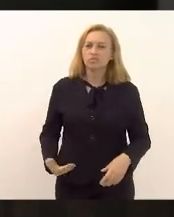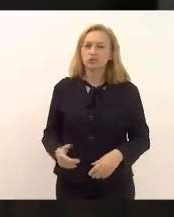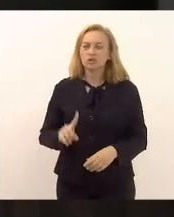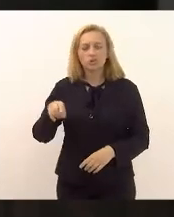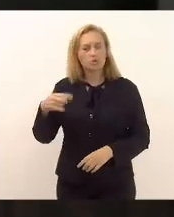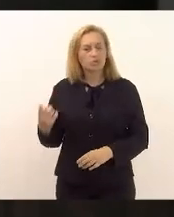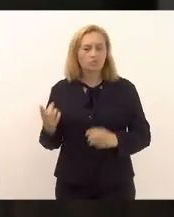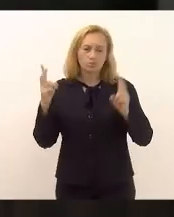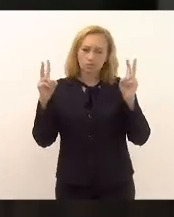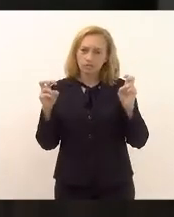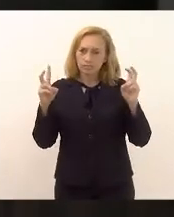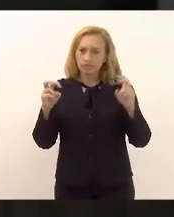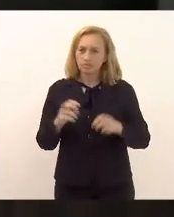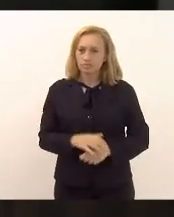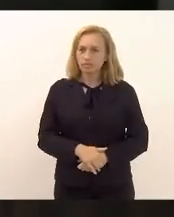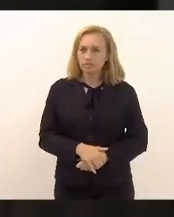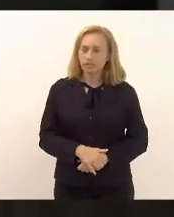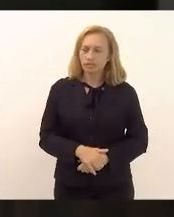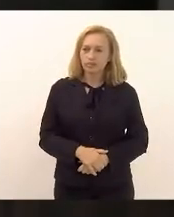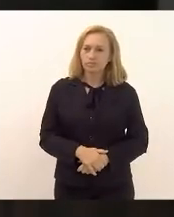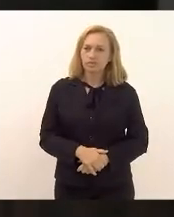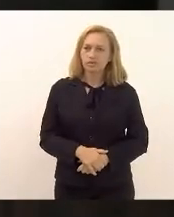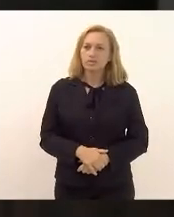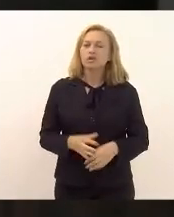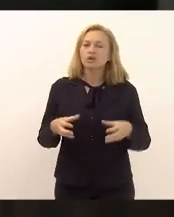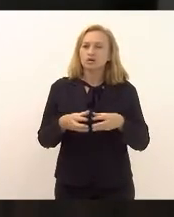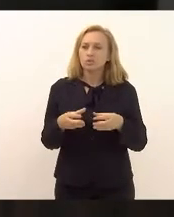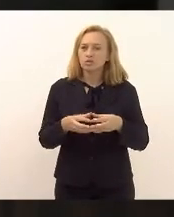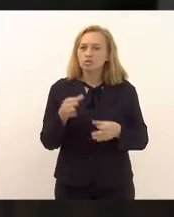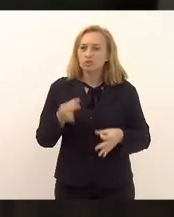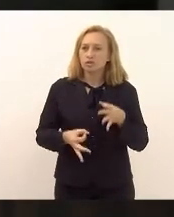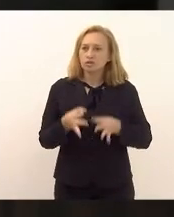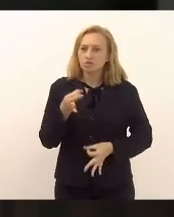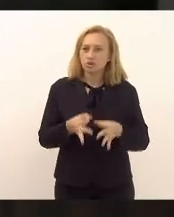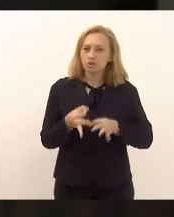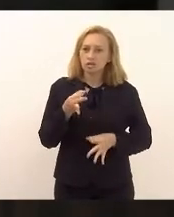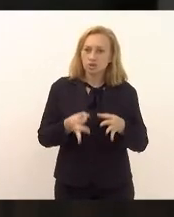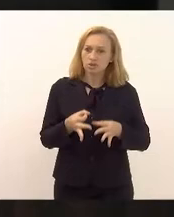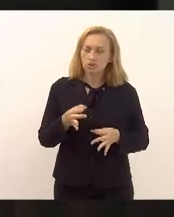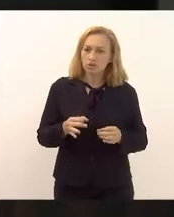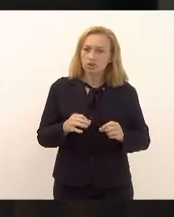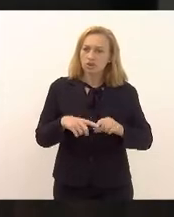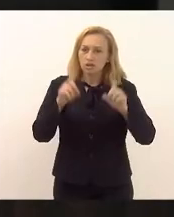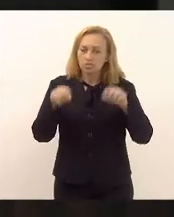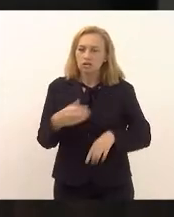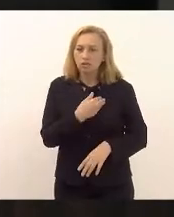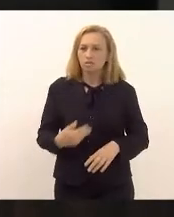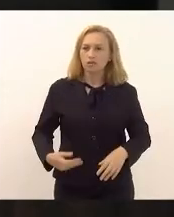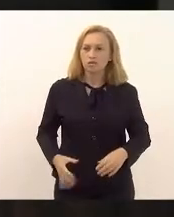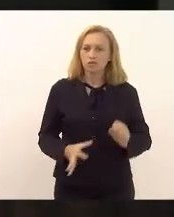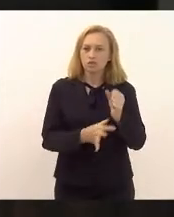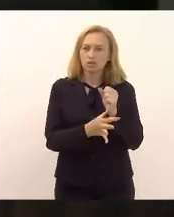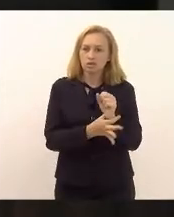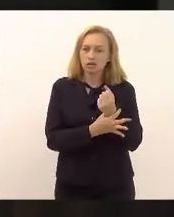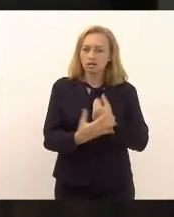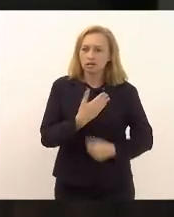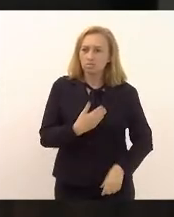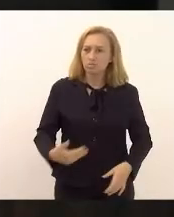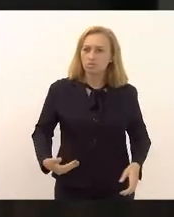da outras providências. Pendente de pareceres das comissões de Constituição e Justiça, Servidores Públicos, Segurança Pública, Ação de Polícia